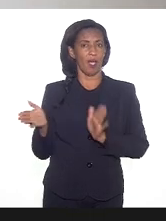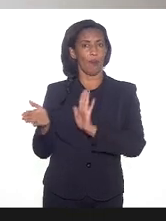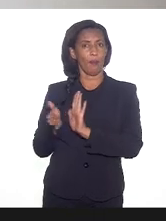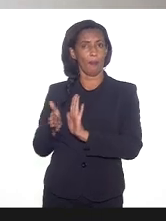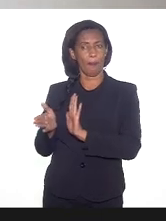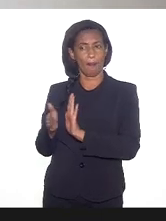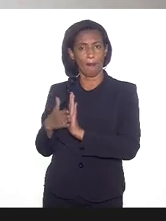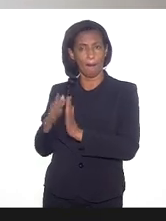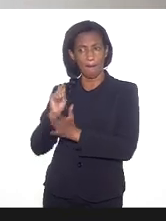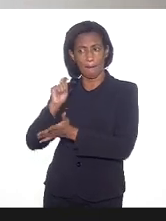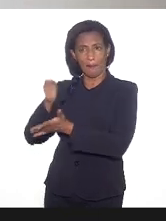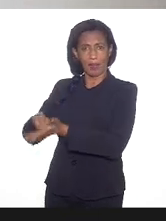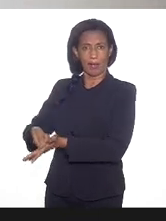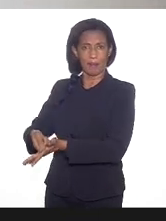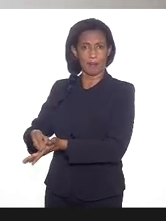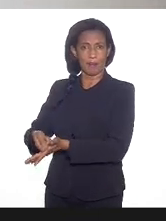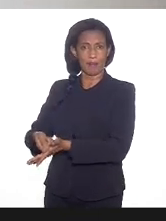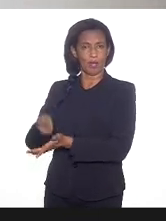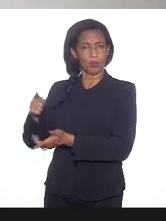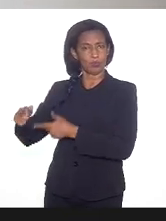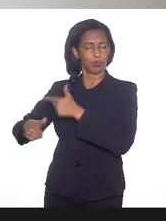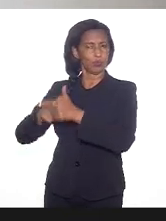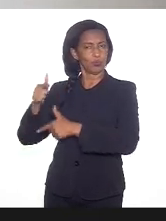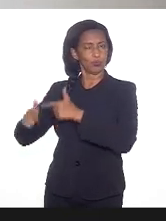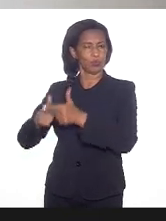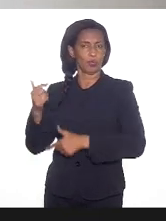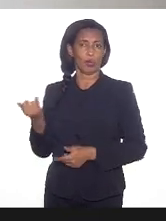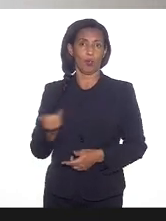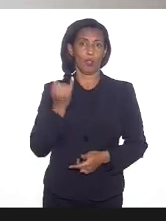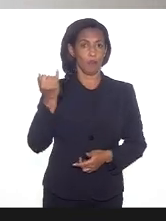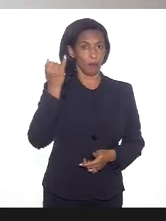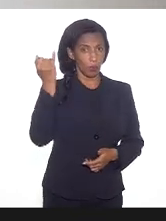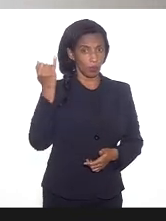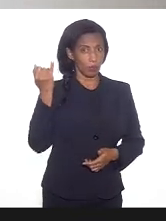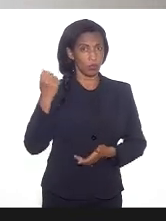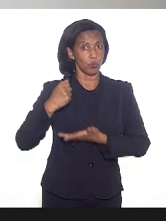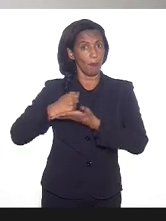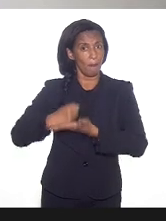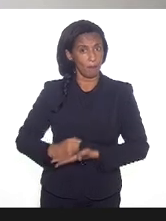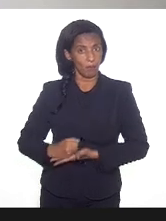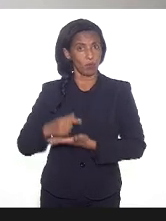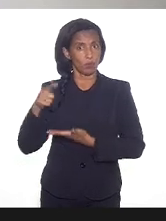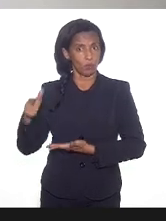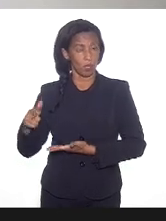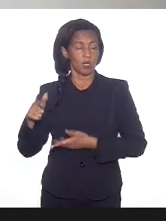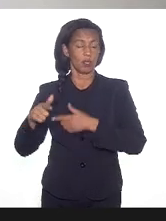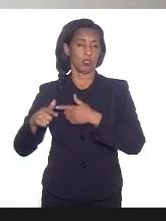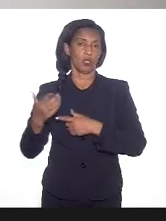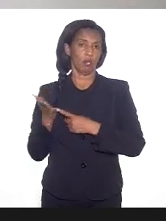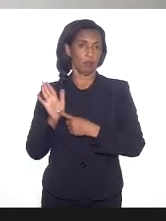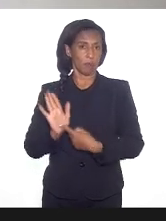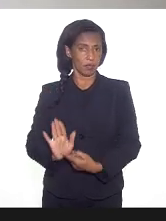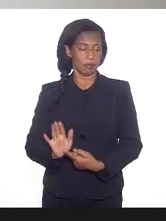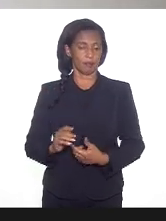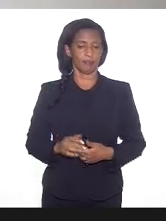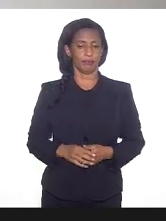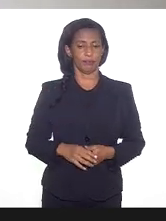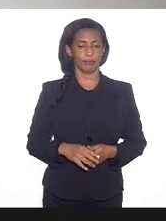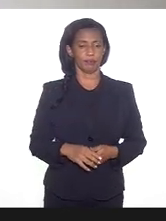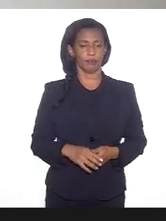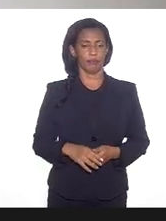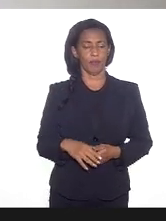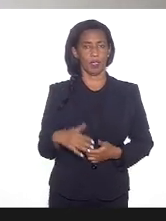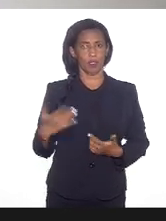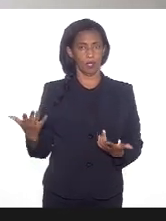das aposentadorias dos servidores. Então, é importante o peso dos servidores na representação. Então, ele amplia, né,